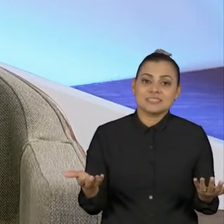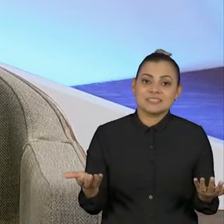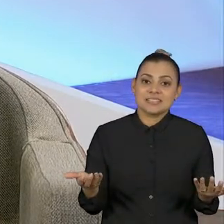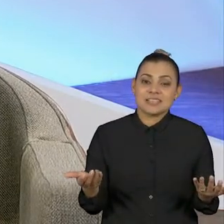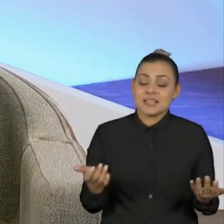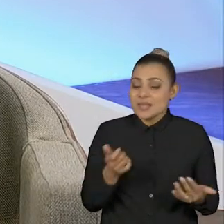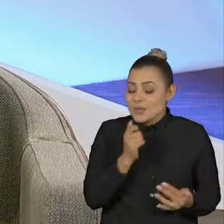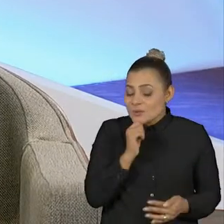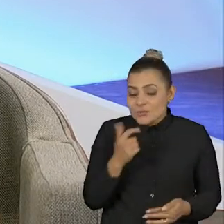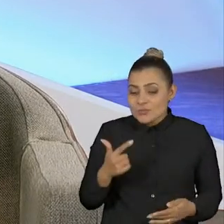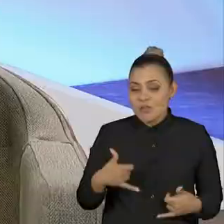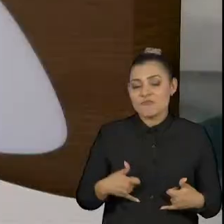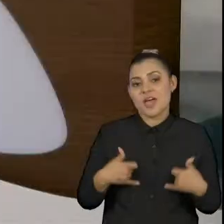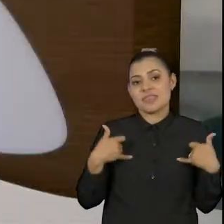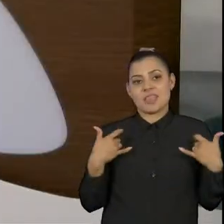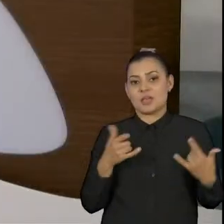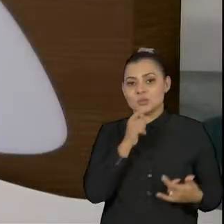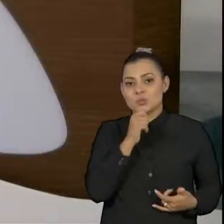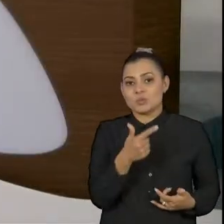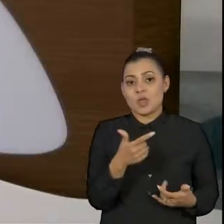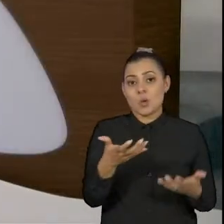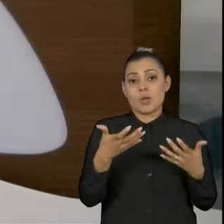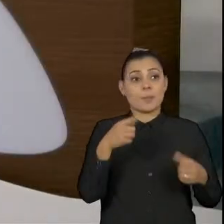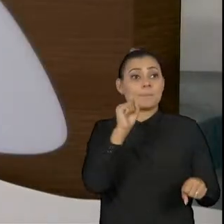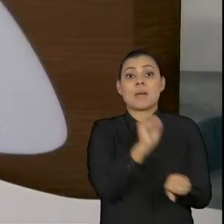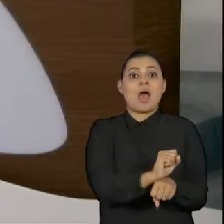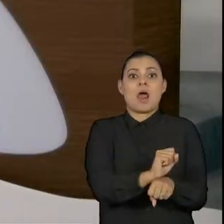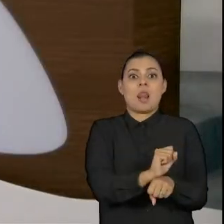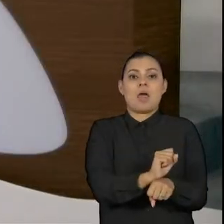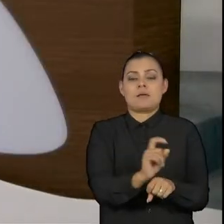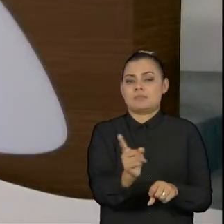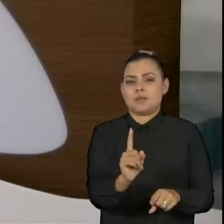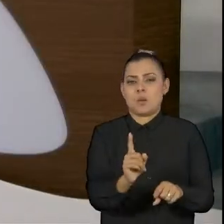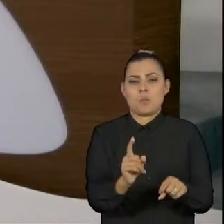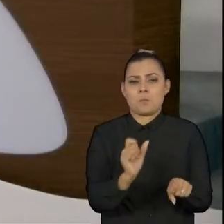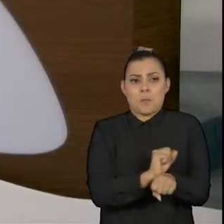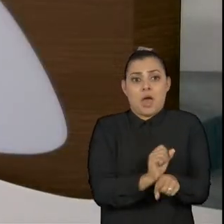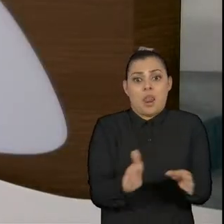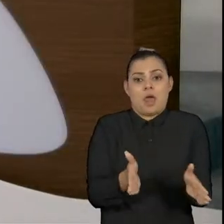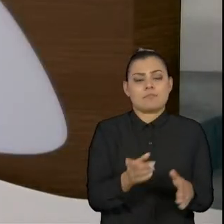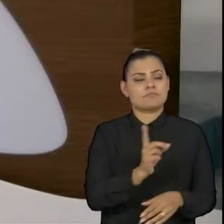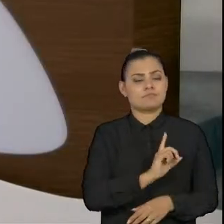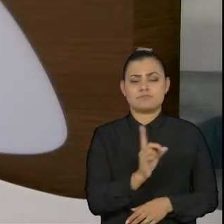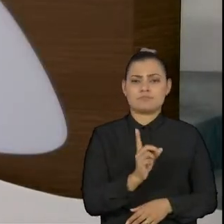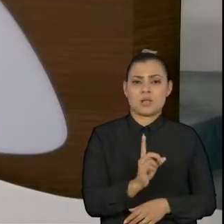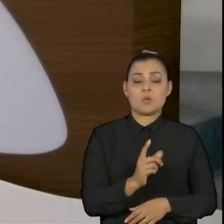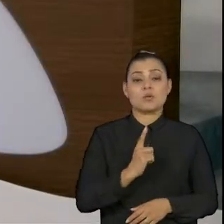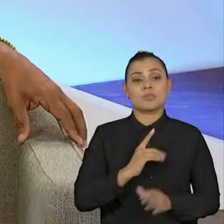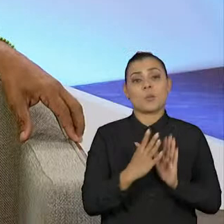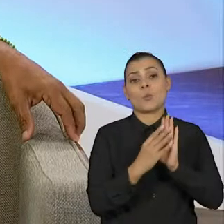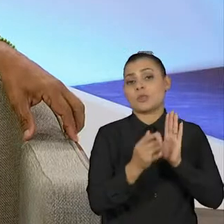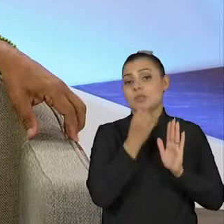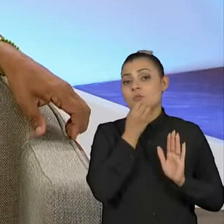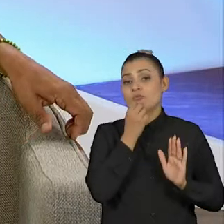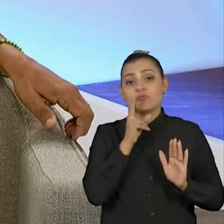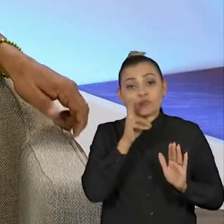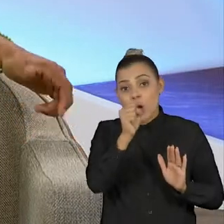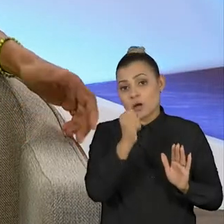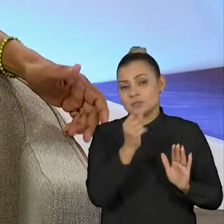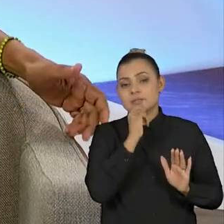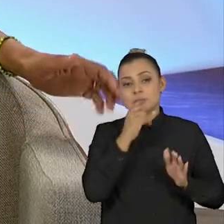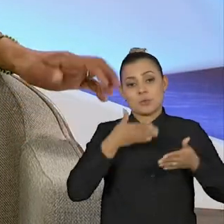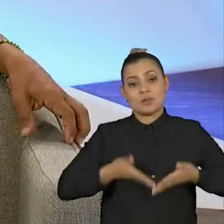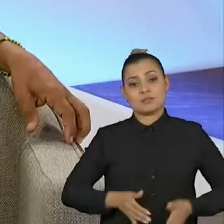a veleidade de querer congelar as coisas. Eu tenho um exemplo muito forte. Eu nasci